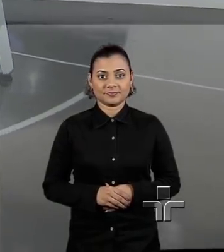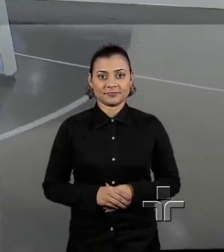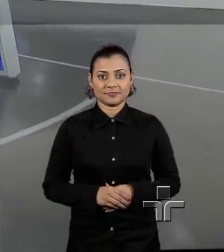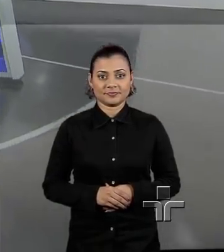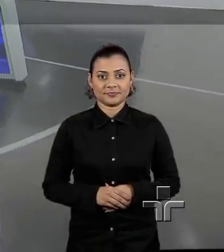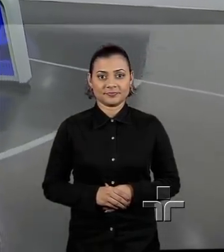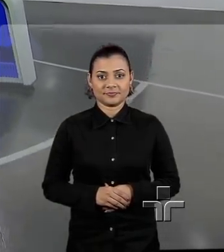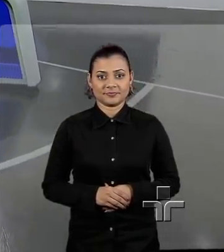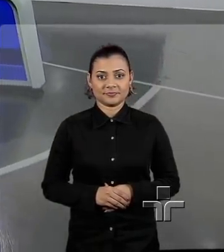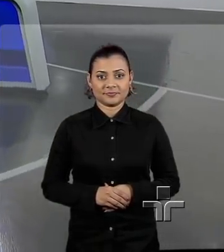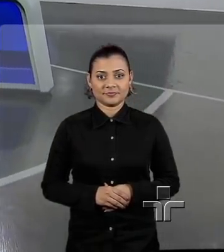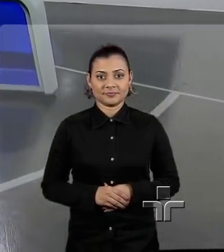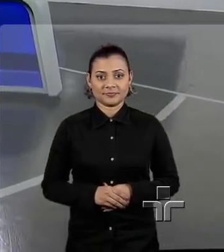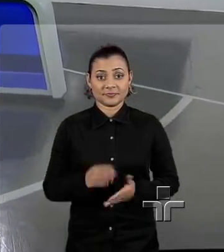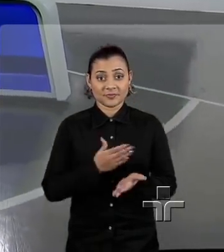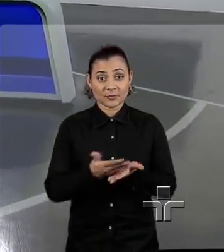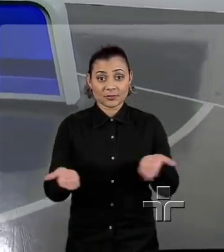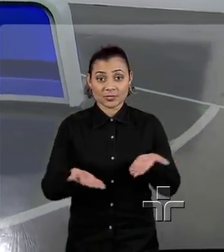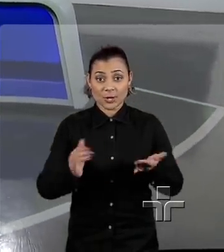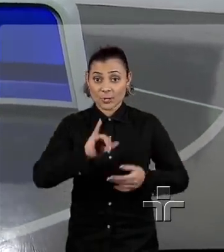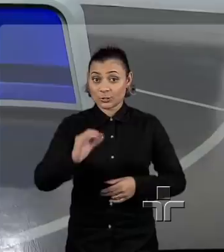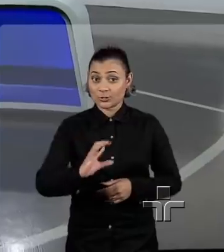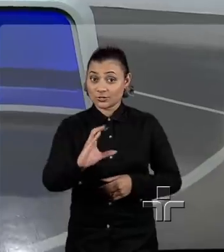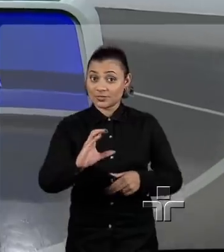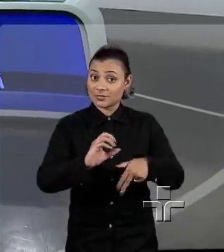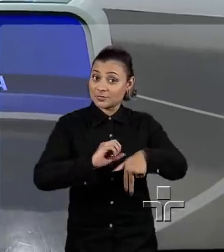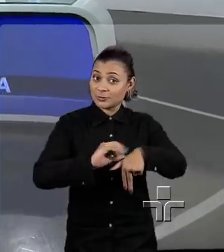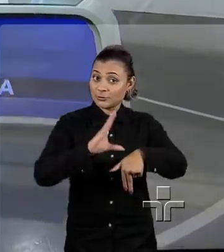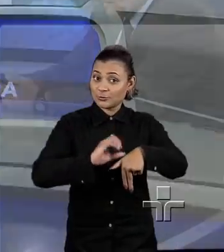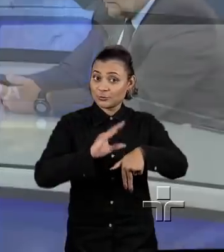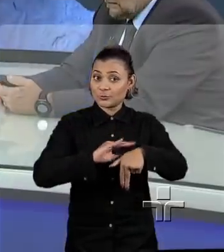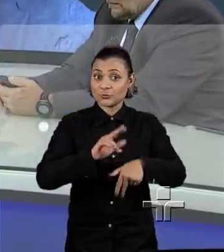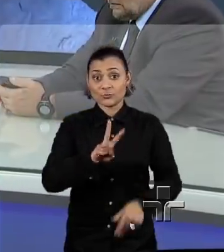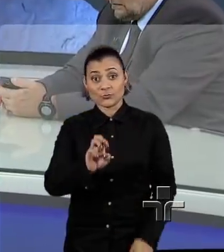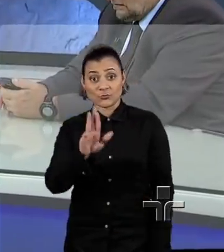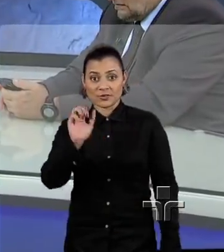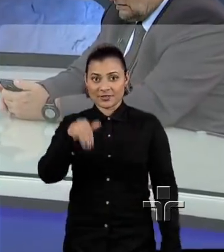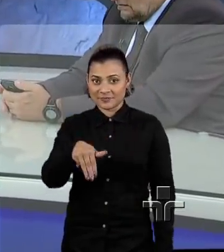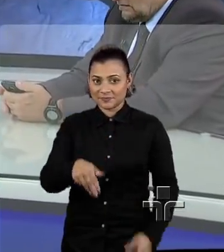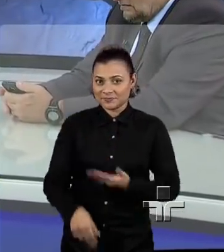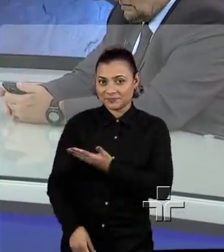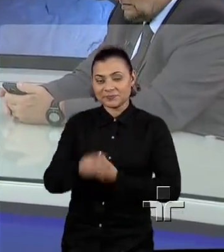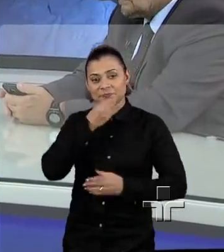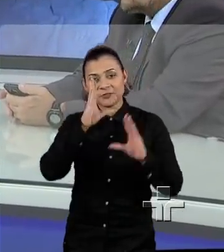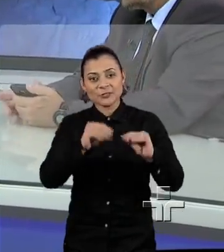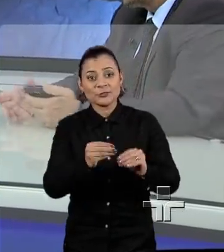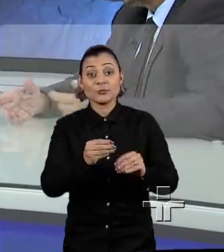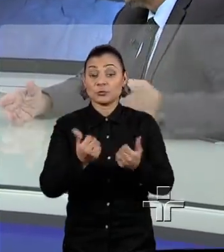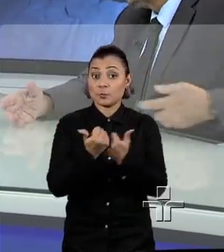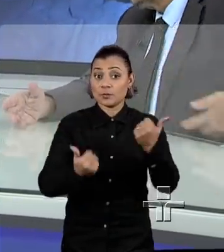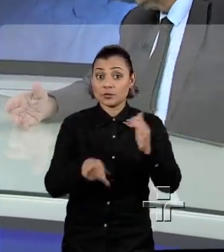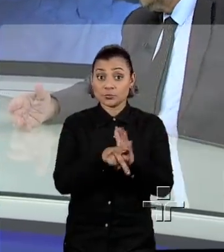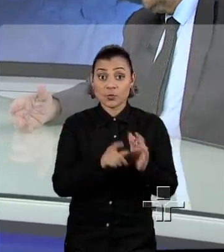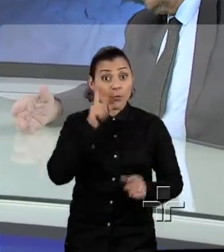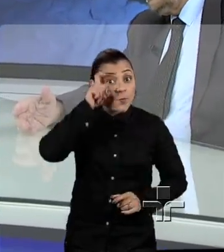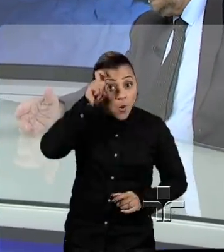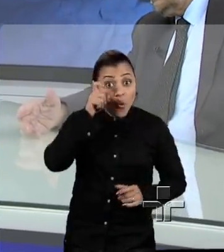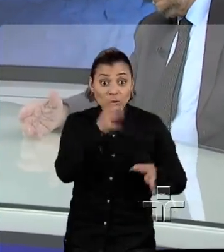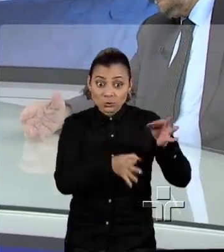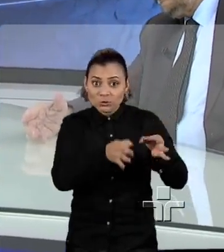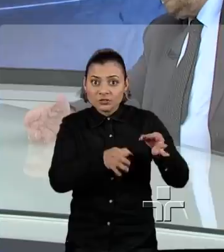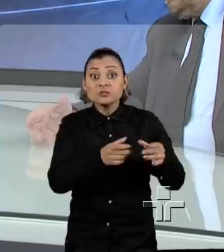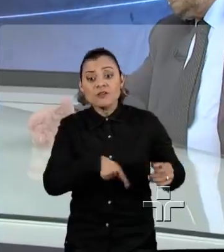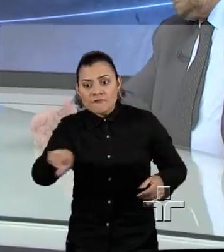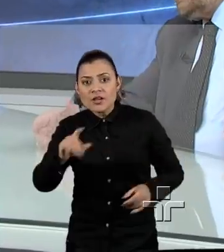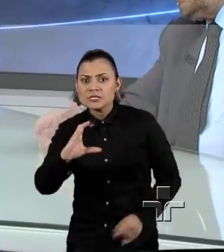Começa agora o Jornal da Cultura com William Correia. Boa noite, ministro da Justiça Sérgio Moro vai à